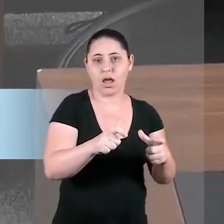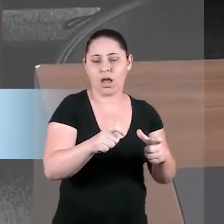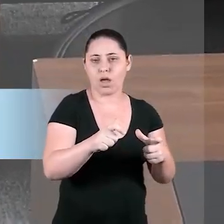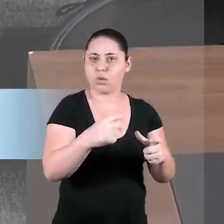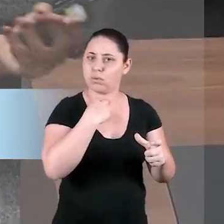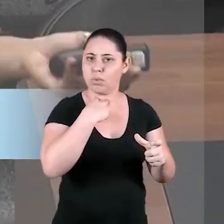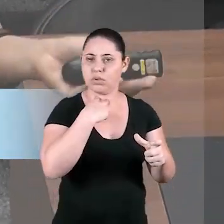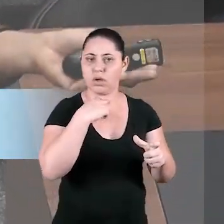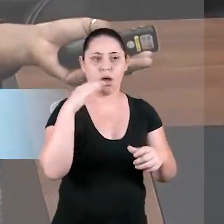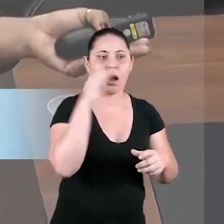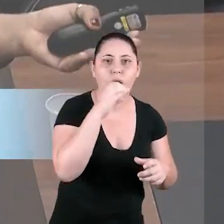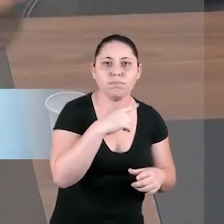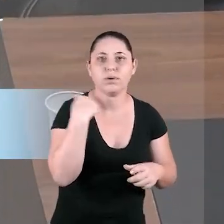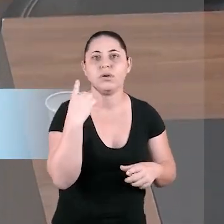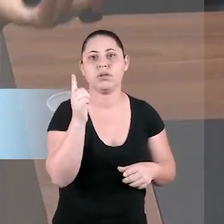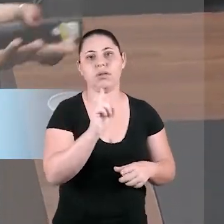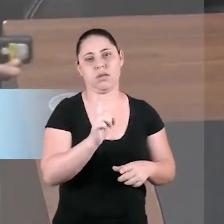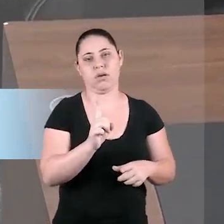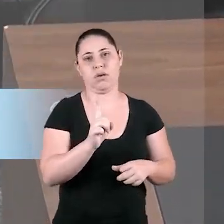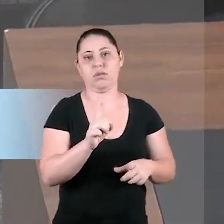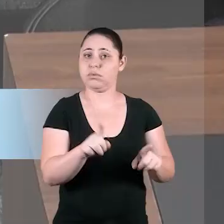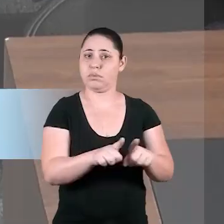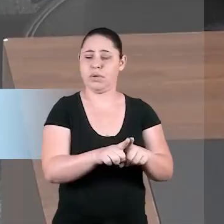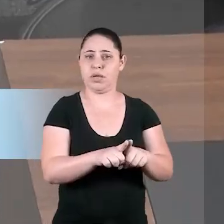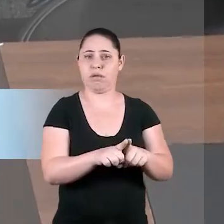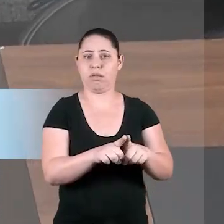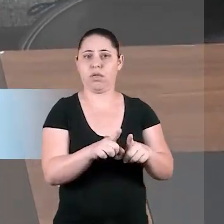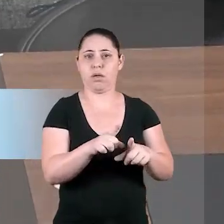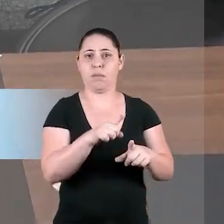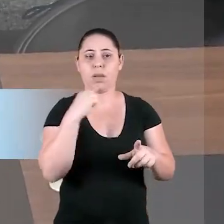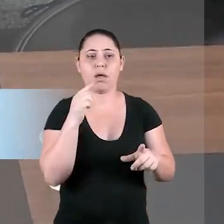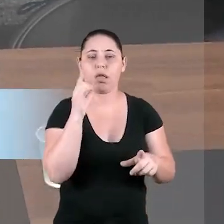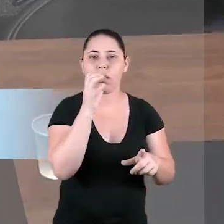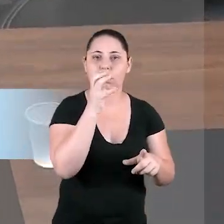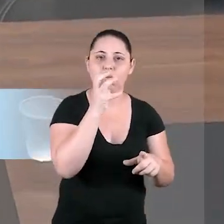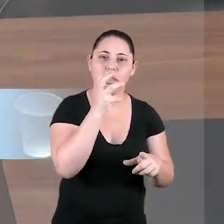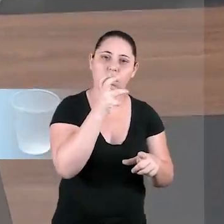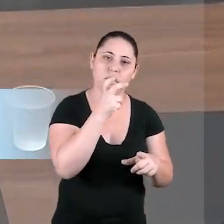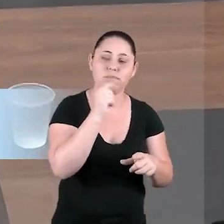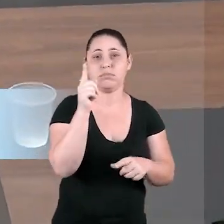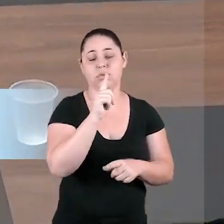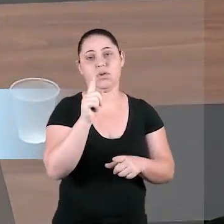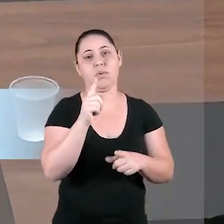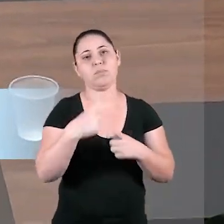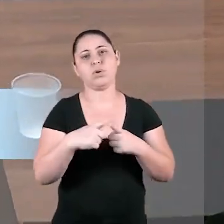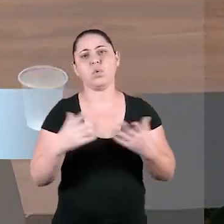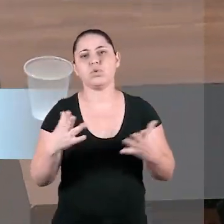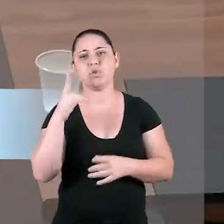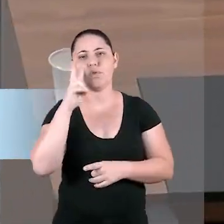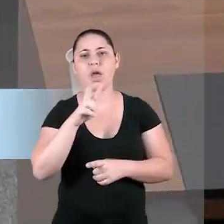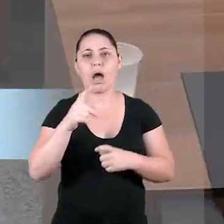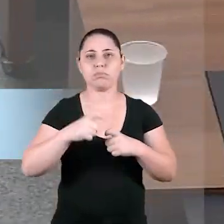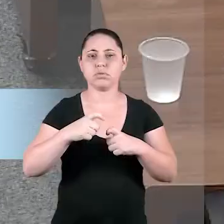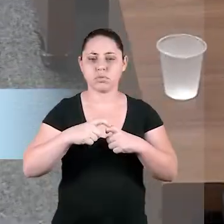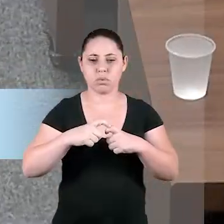podemos nem acelerar a morte, nem acelerar a morte e nem retardar a morte. Hoje em dia, a gente vê muito, porque